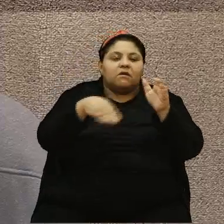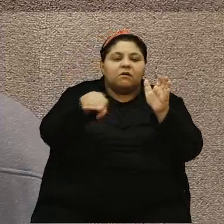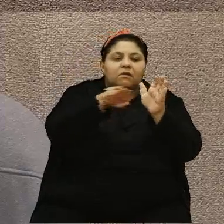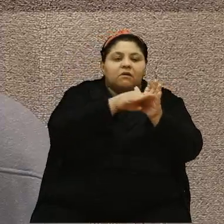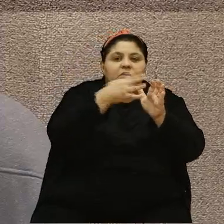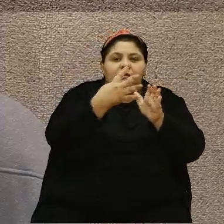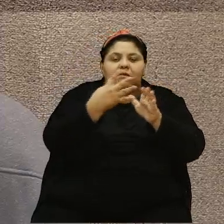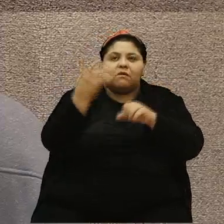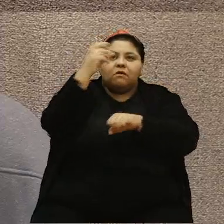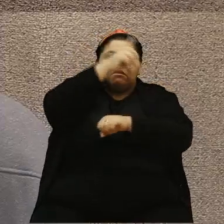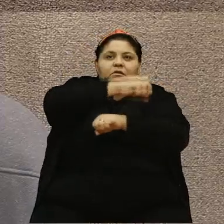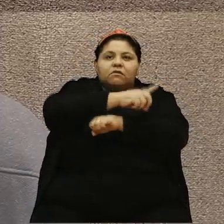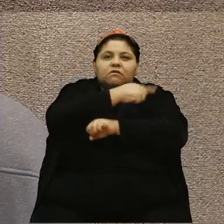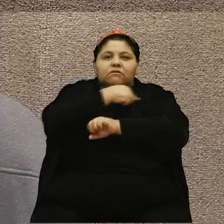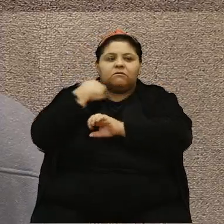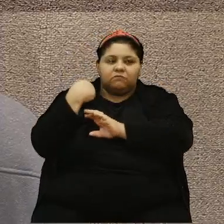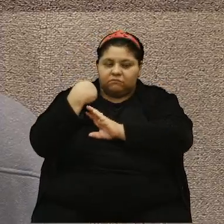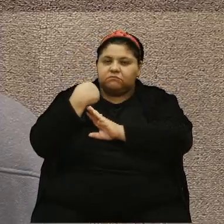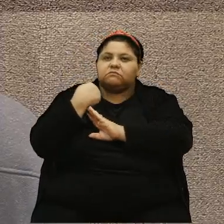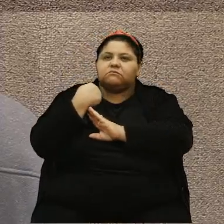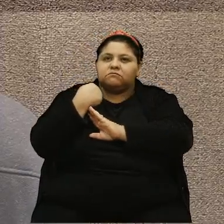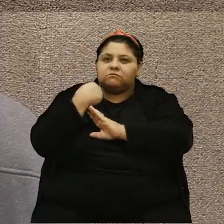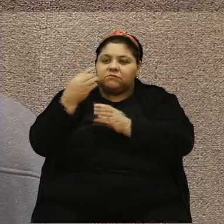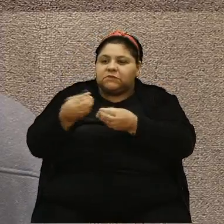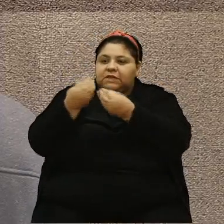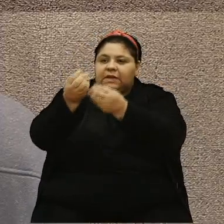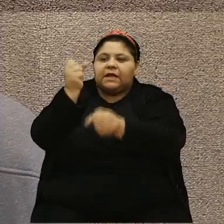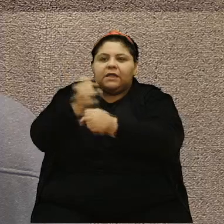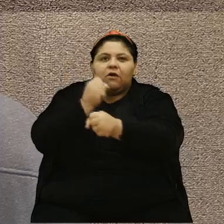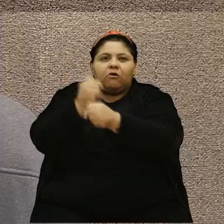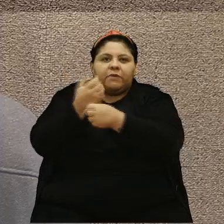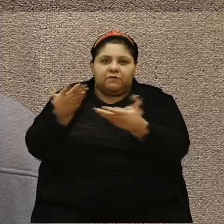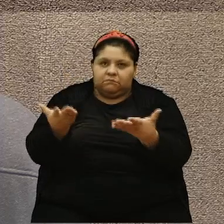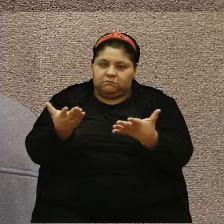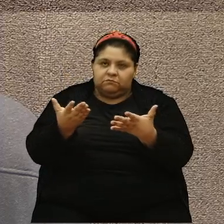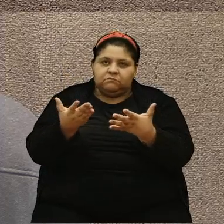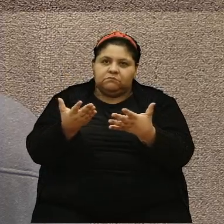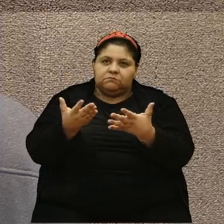dias atrasado depois da entrega da obra.